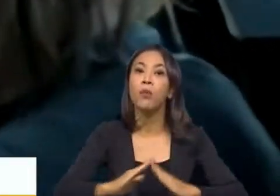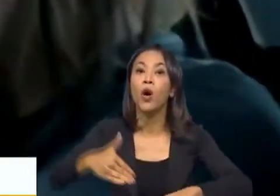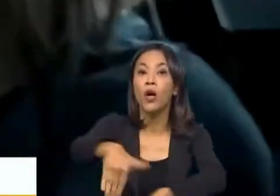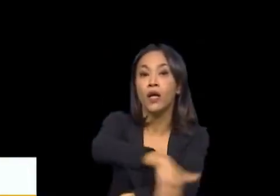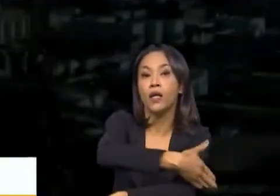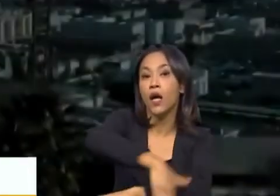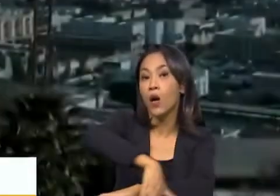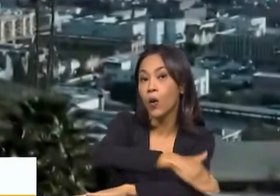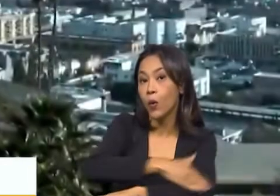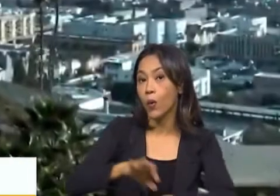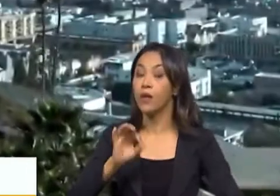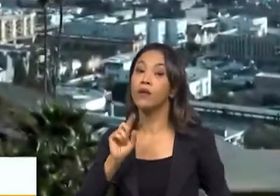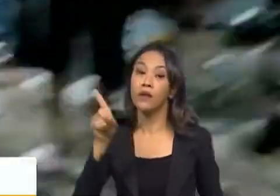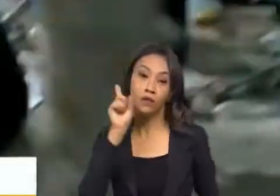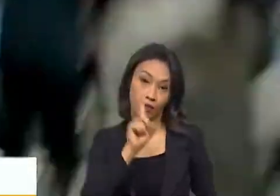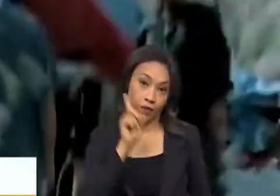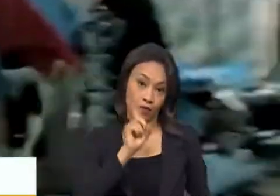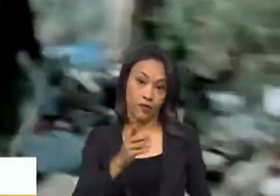Angeles.